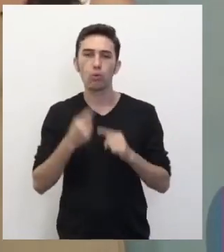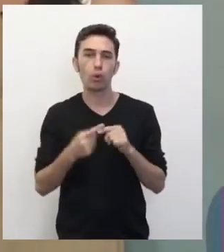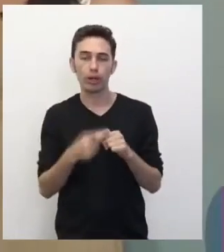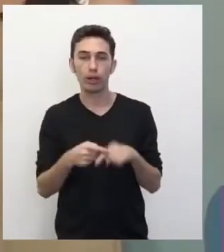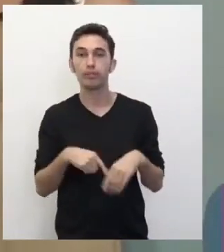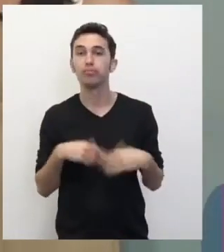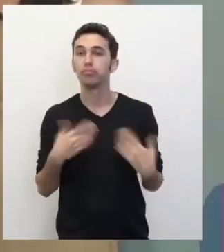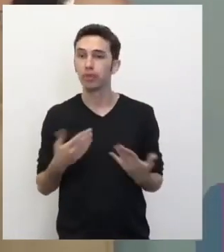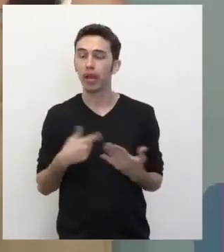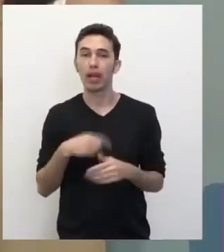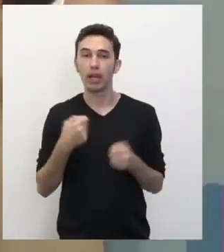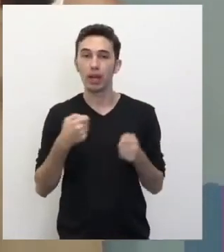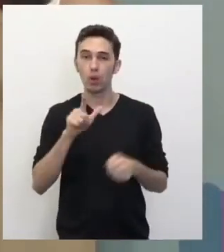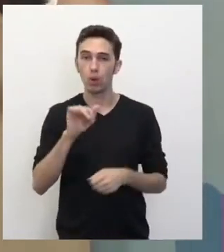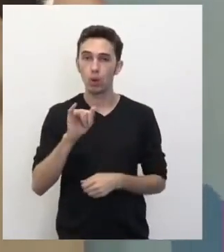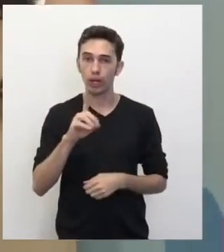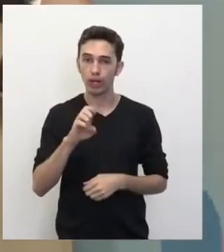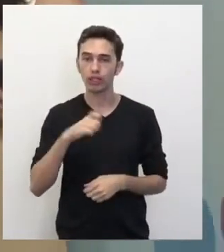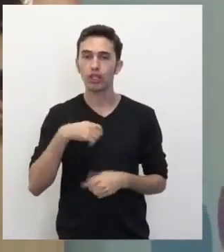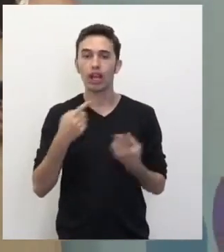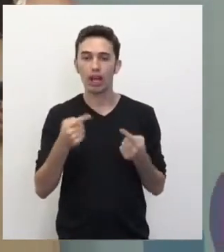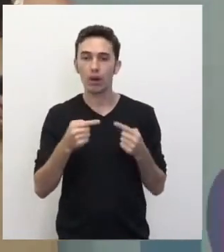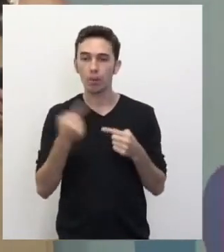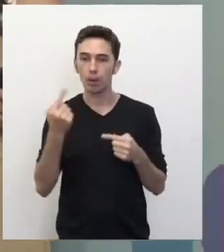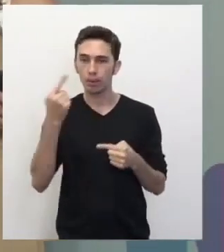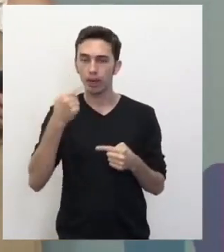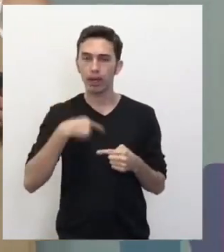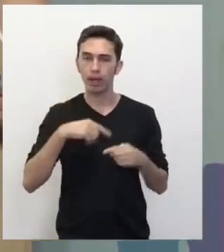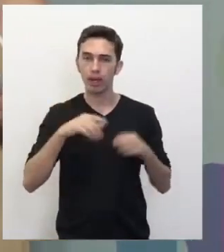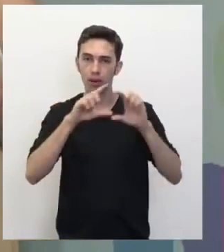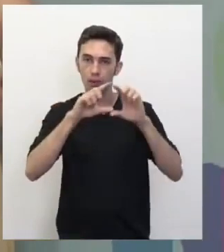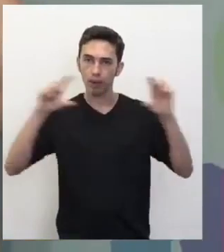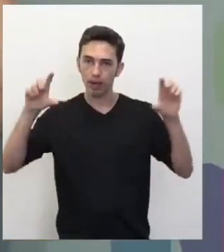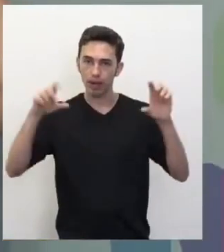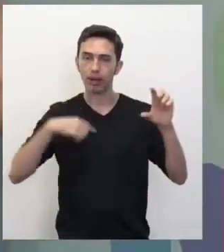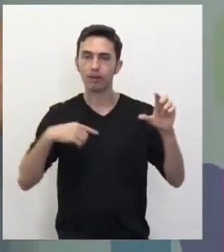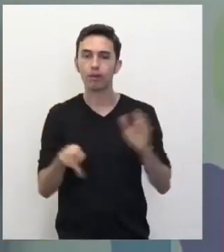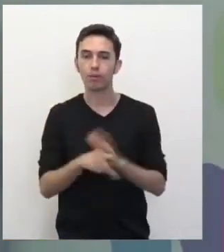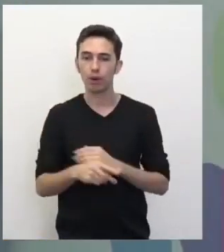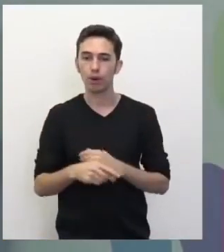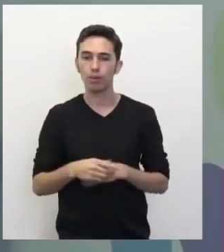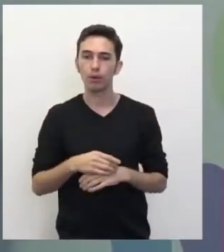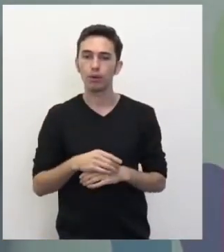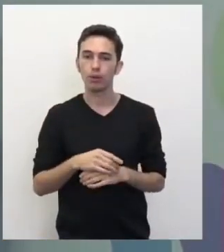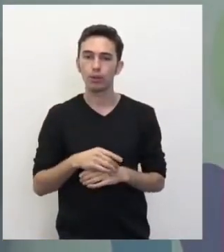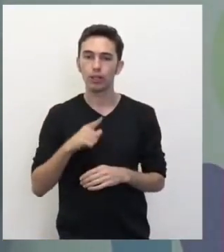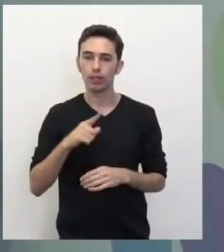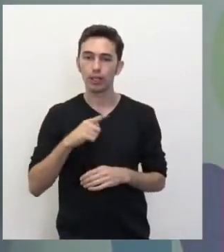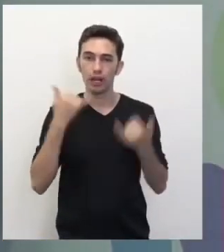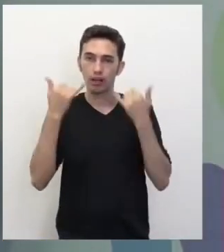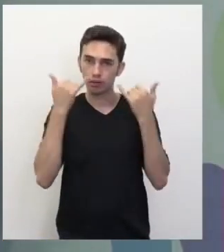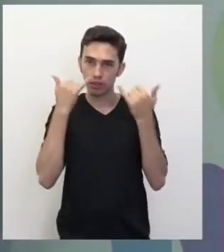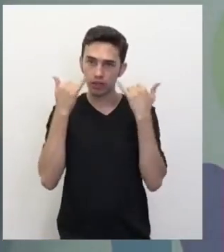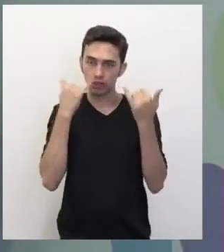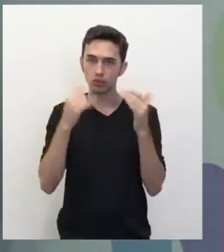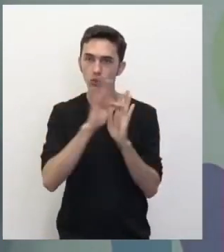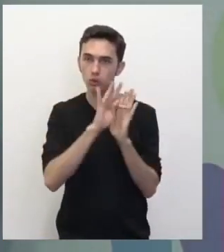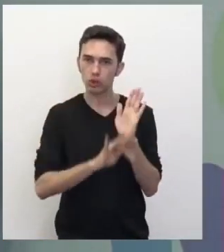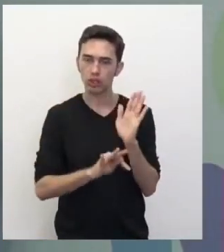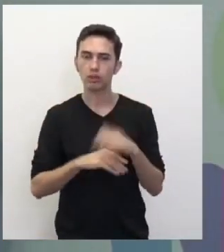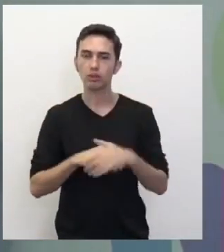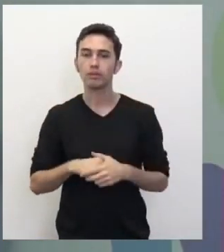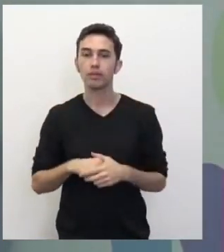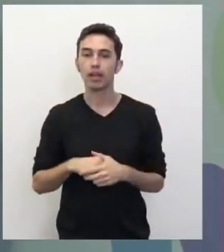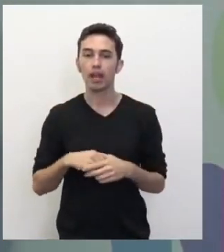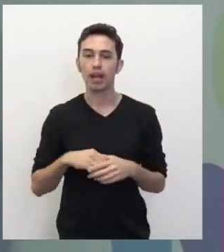aí, que nós temos que é o quê? O primeiro parágrafo do nosso texto. Sem ser o parágrafo que está as informações ali, onde foi publicada e a